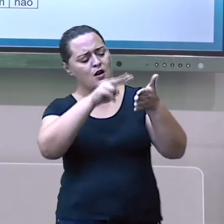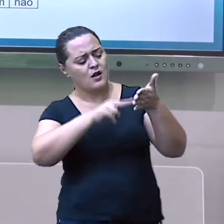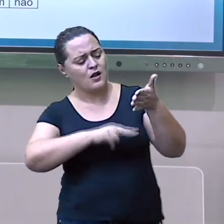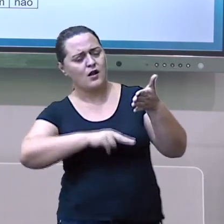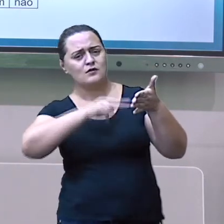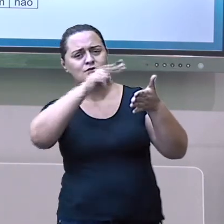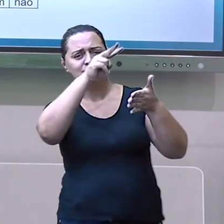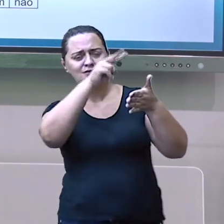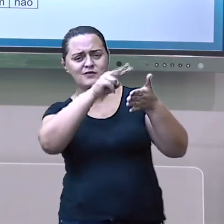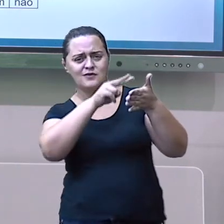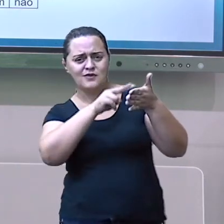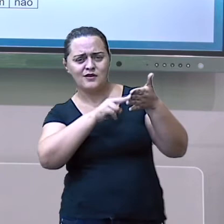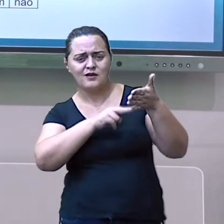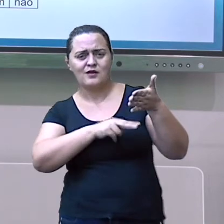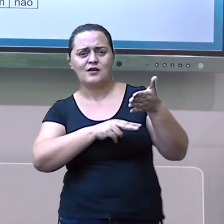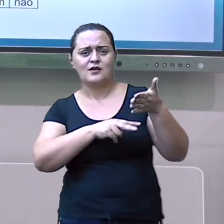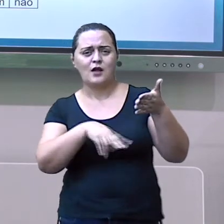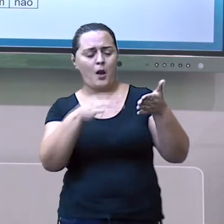vai ler